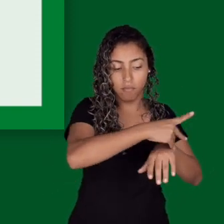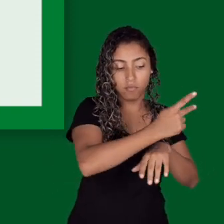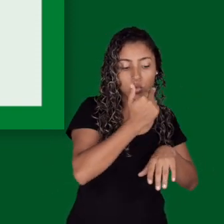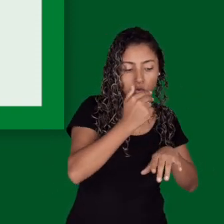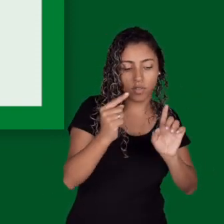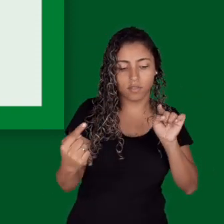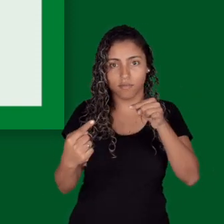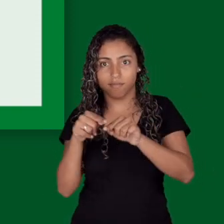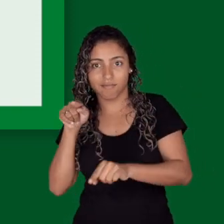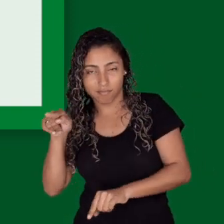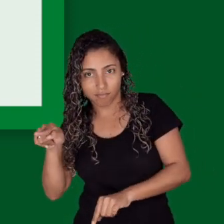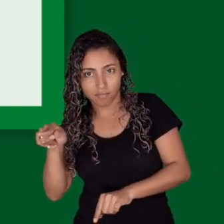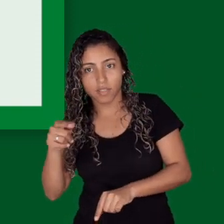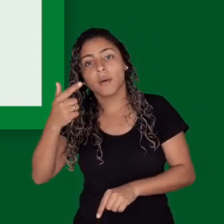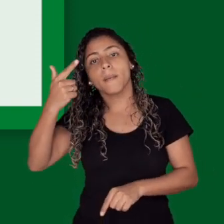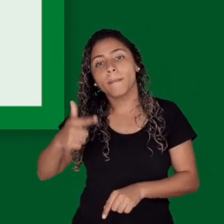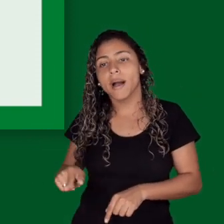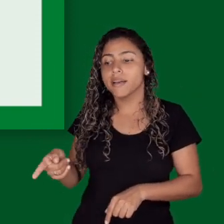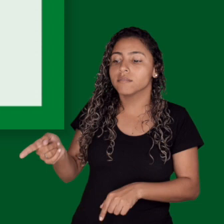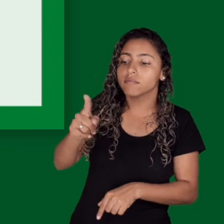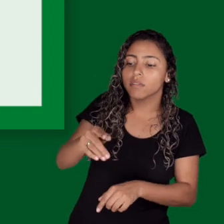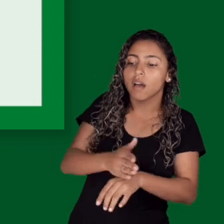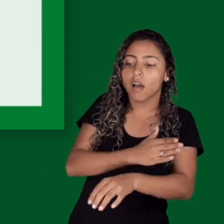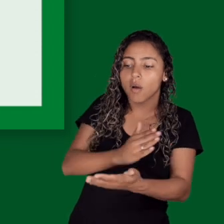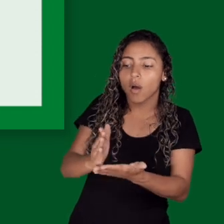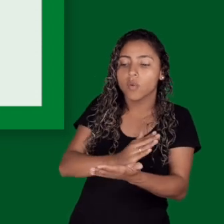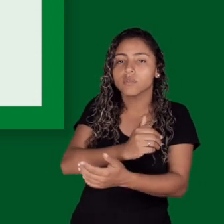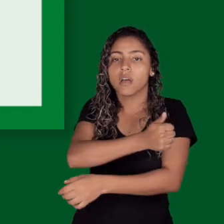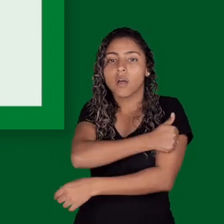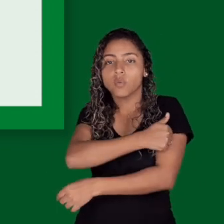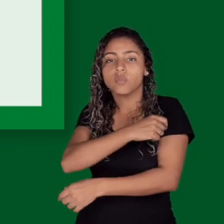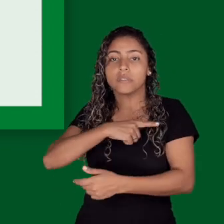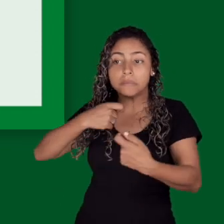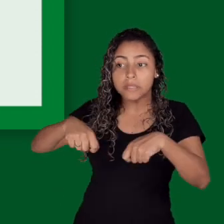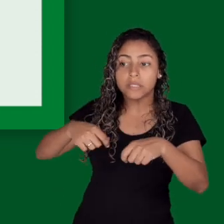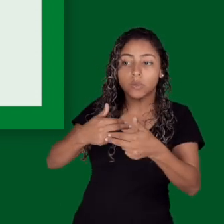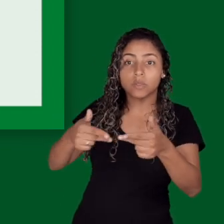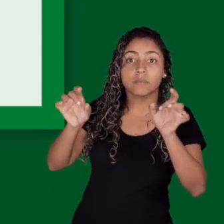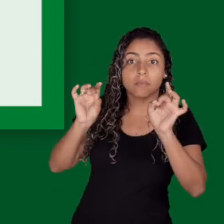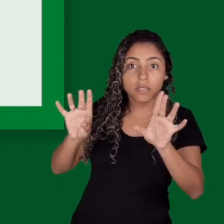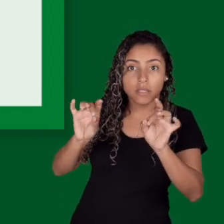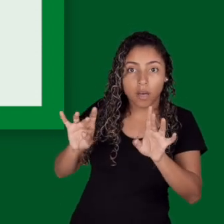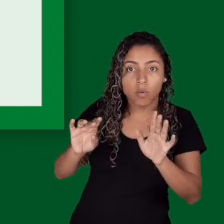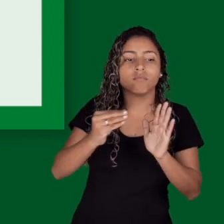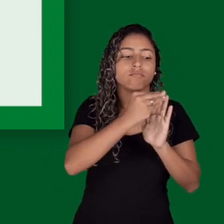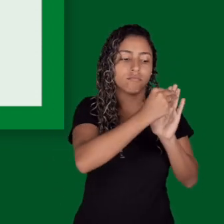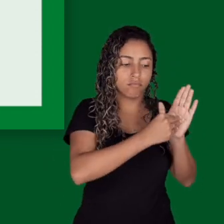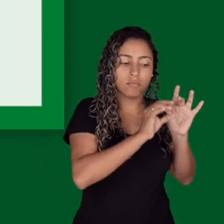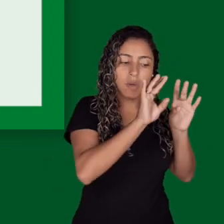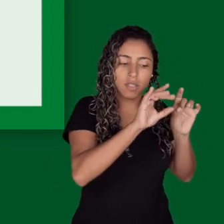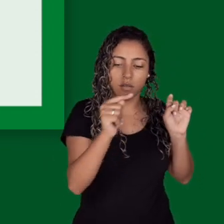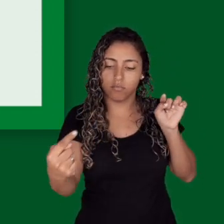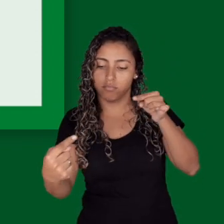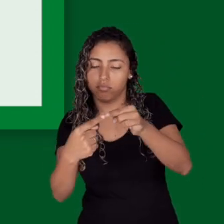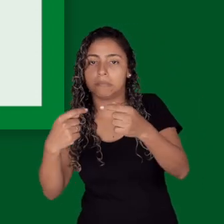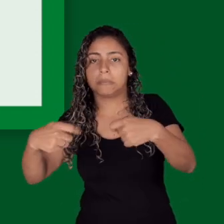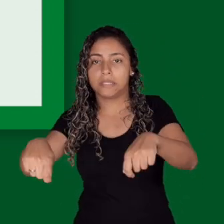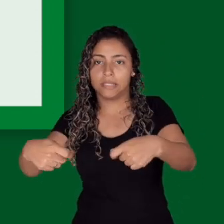elaborado e calculado por nutricionistas, os alunos com necessidades alimentares especiais também têm direito ao cardápio